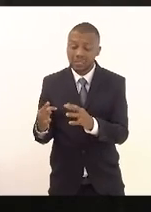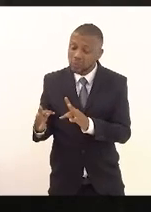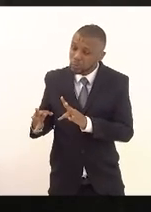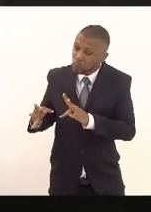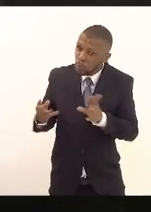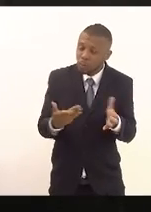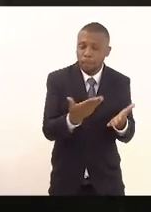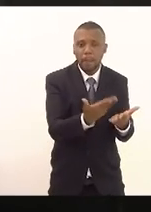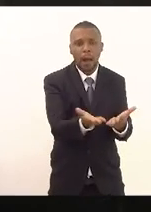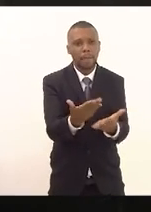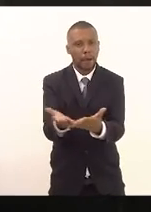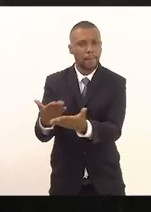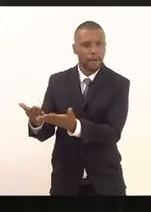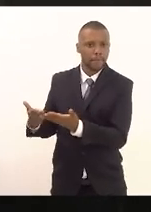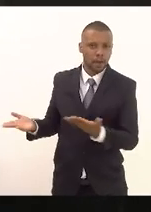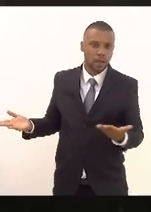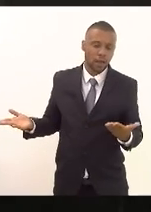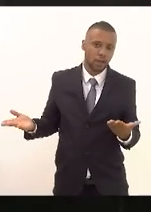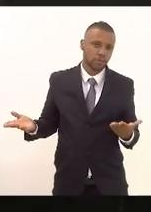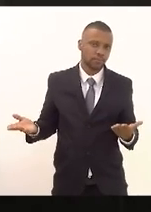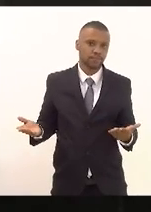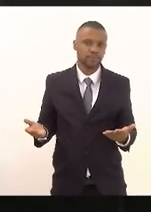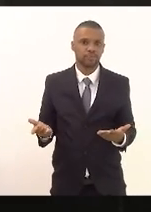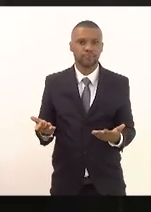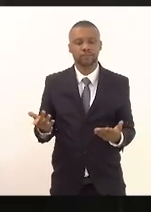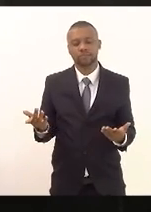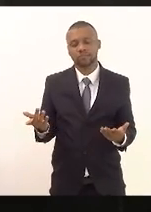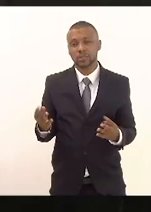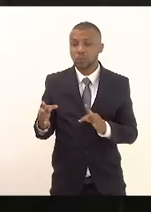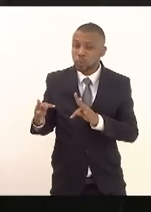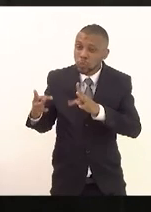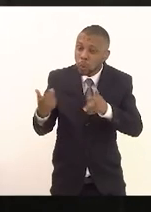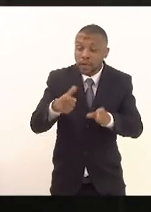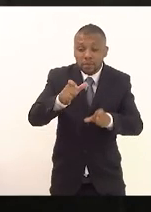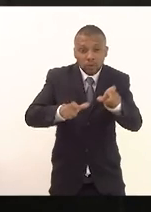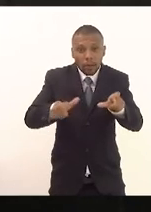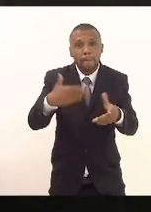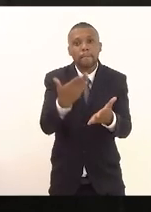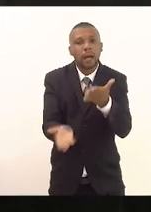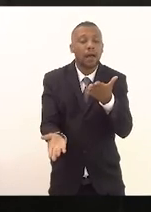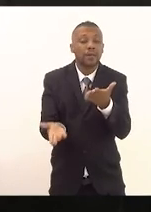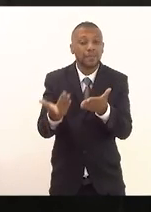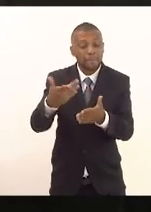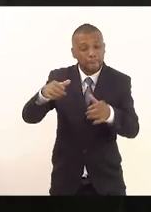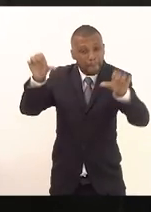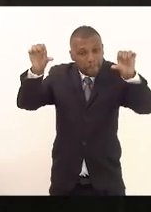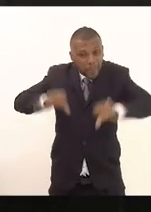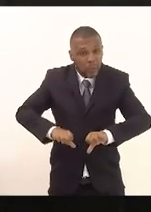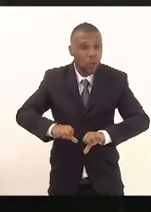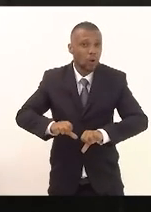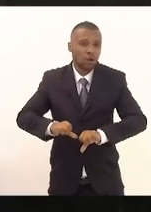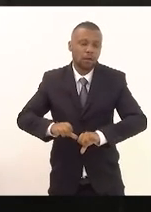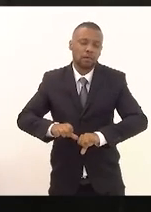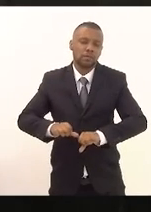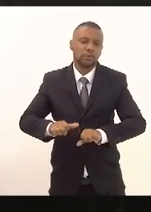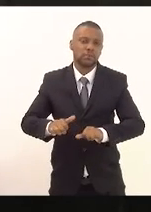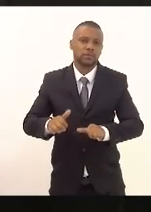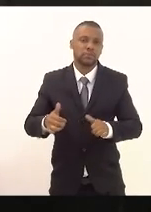perdem a pretensão Os Vencedores mas todos perdem e quem perde mais ainda